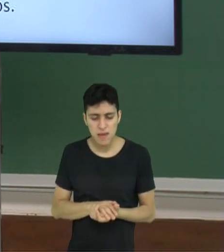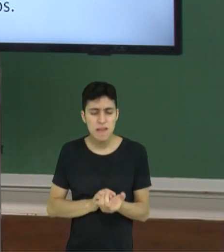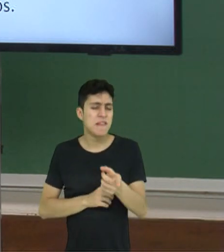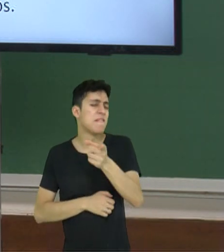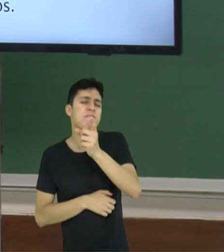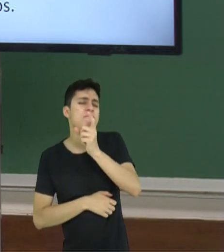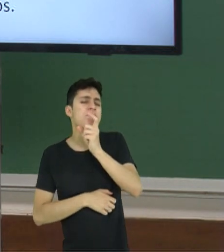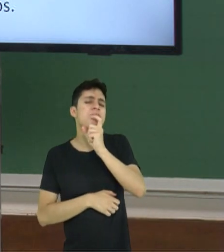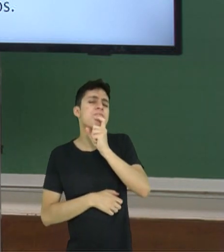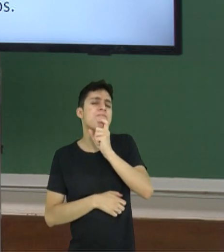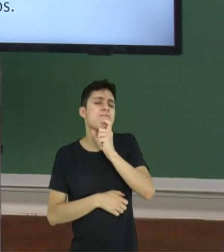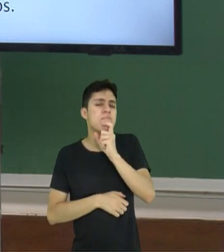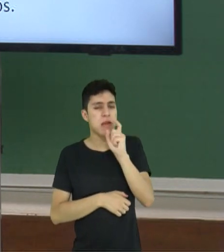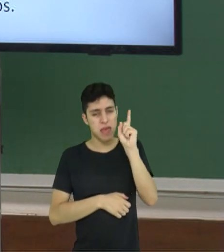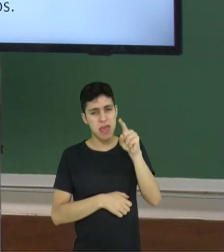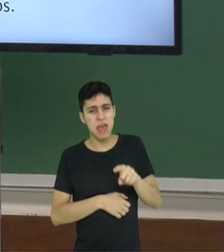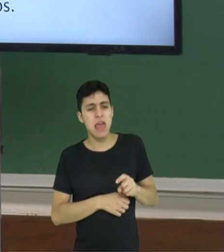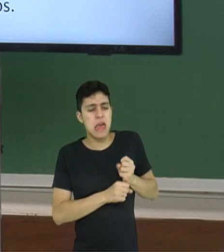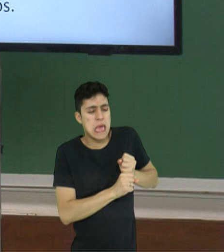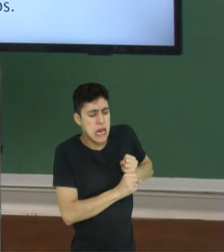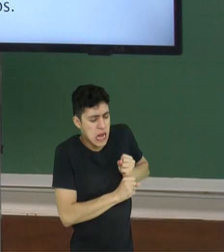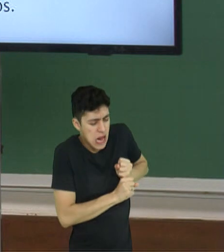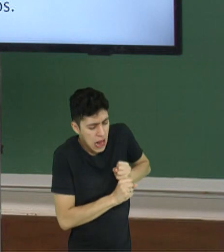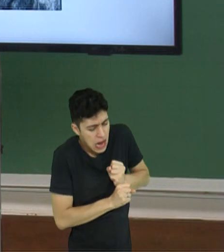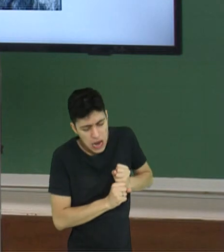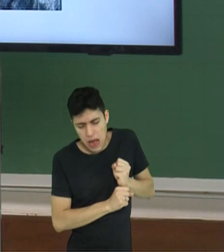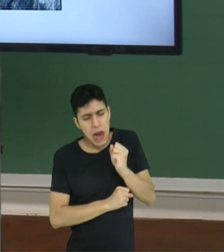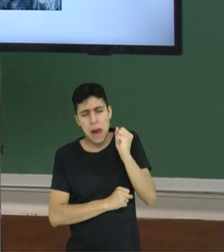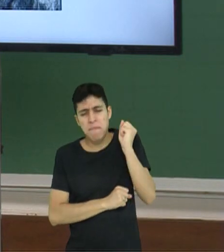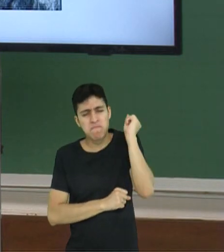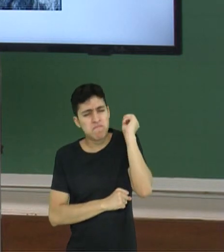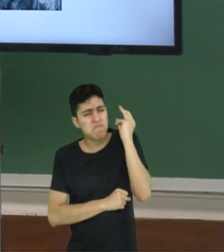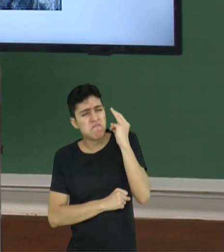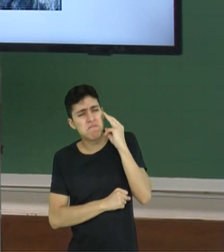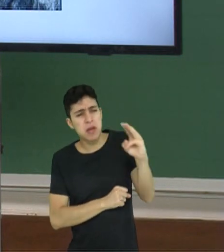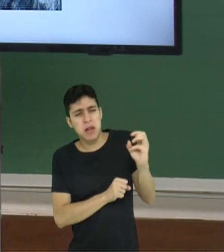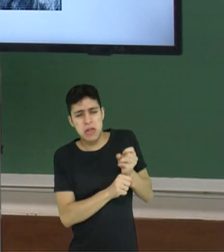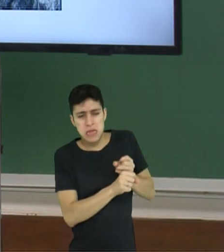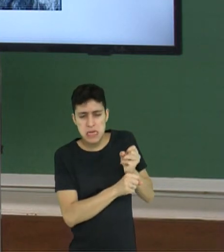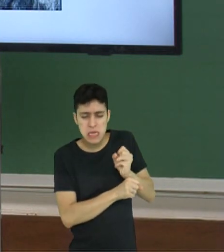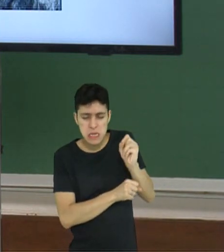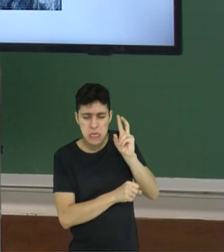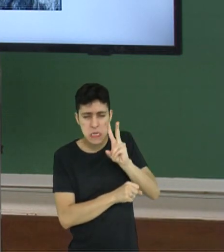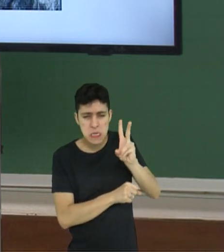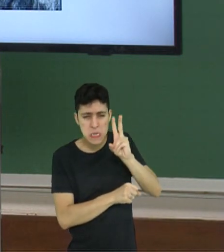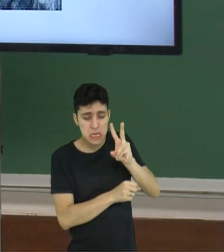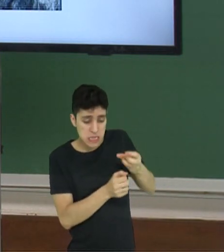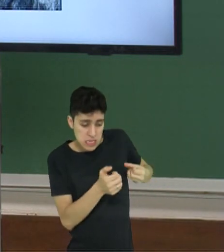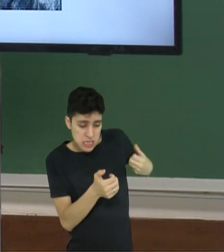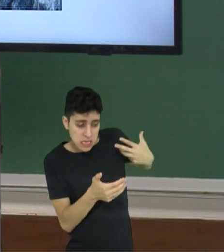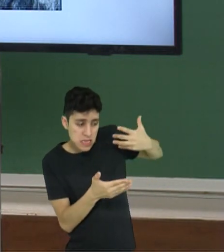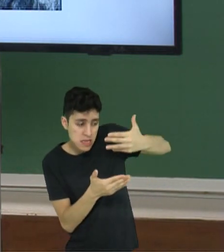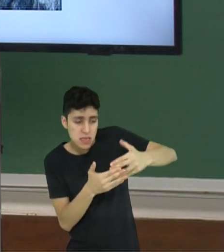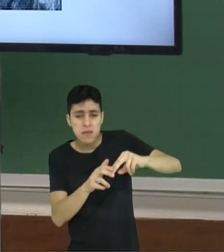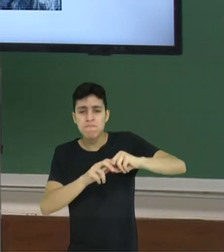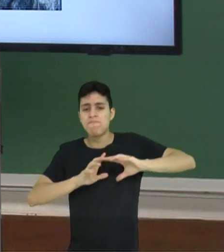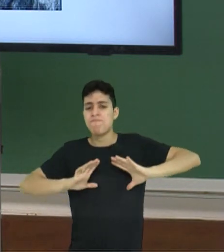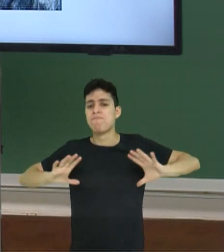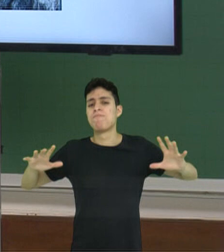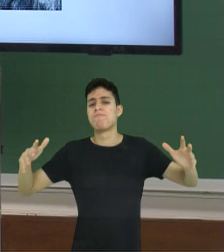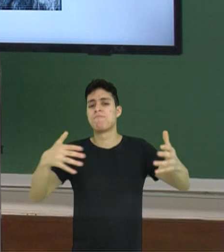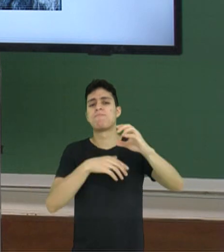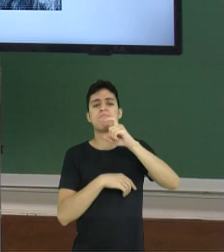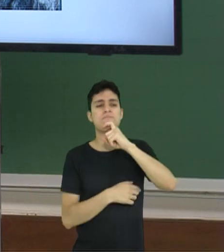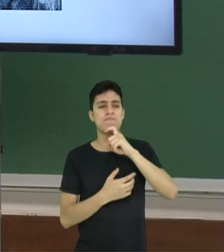foi acontecendo ao longo de milhões de anos. Trouxe aqui uma imagem ilustrativa, para a gente. Essa